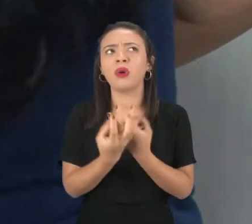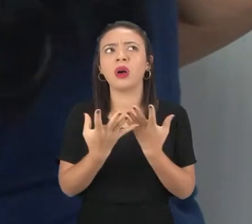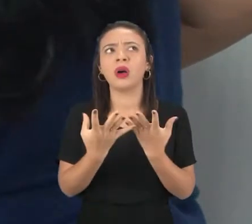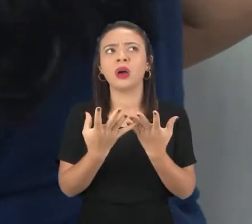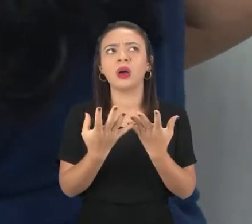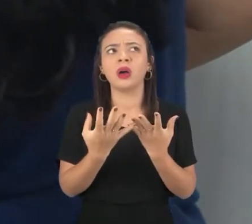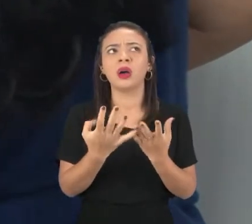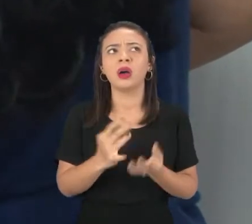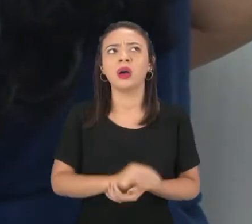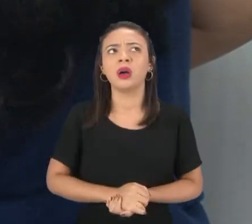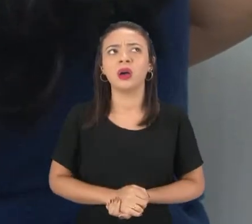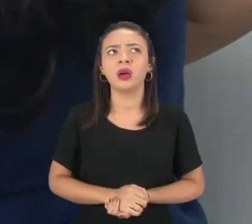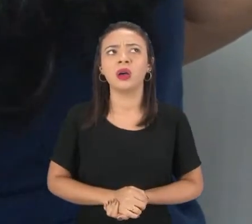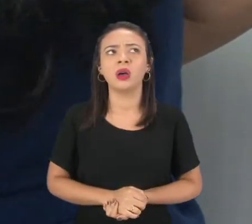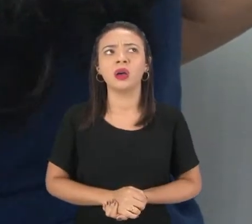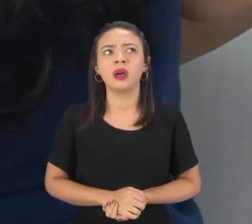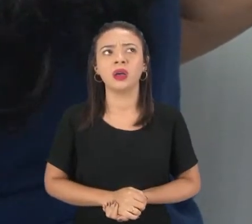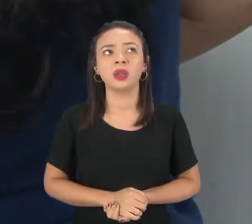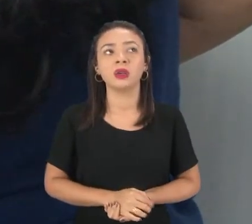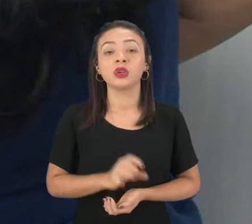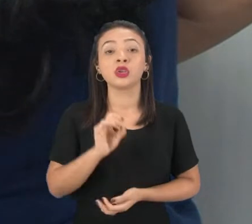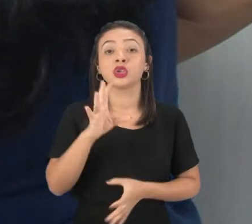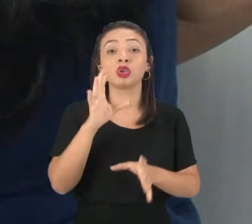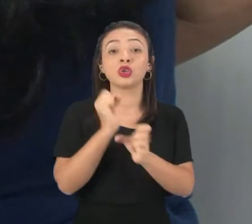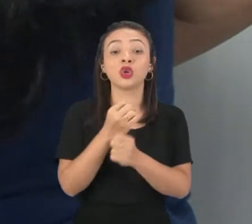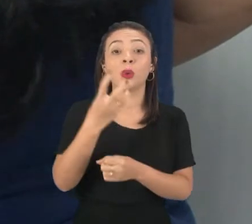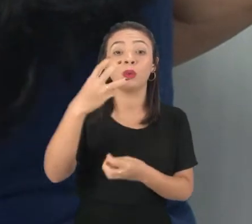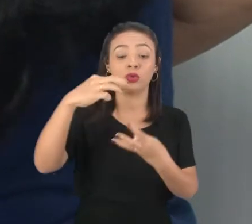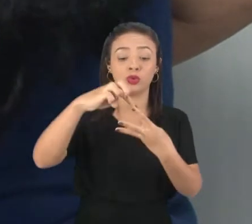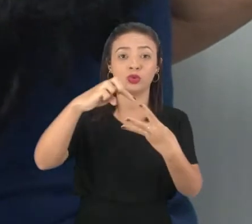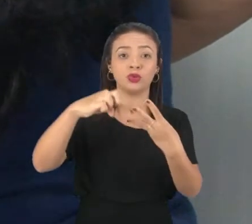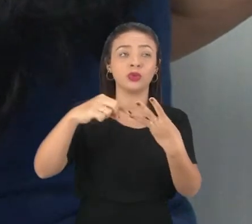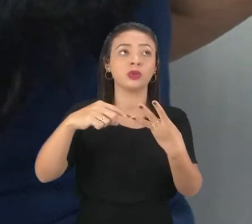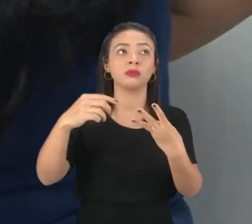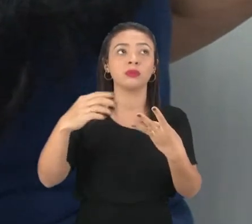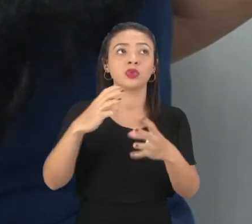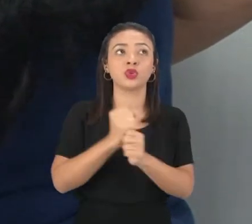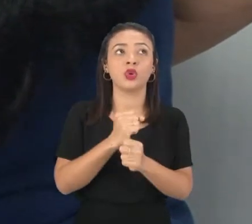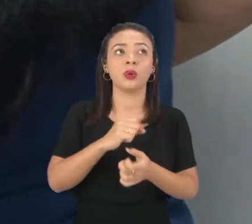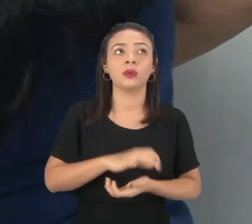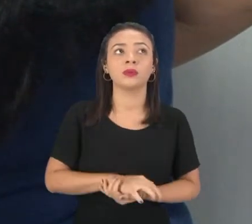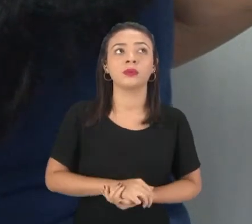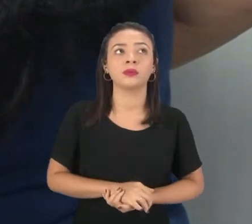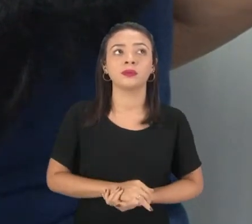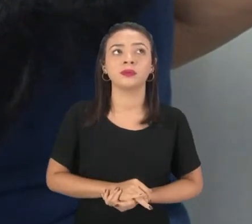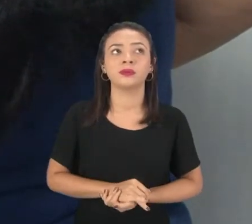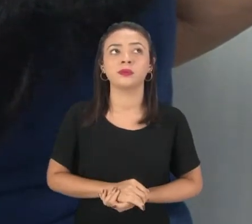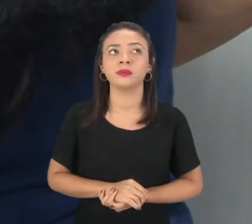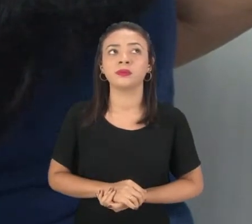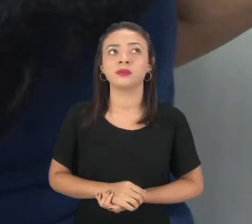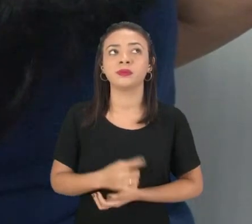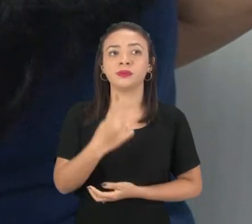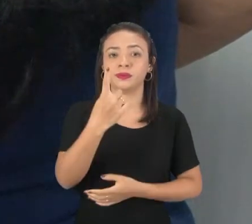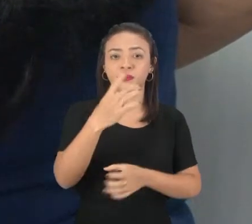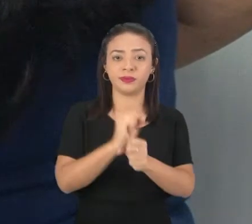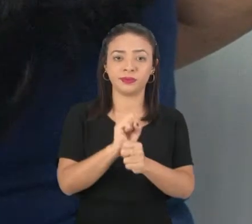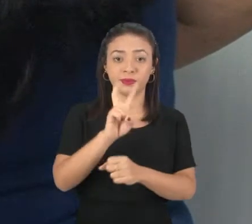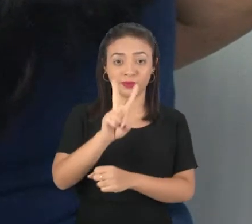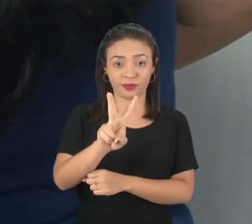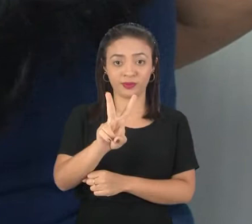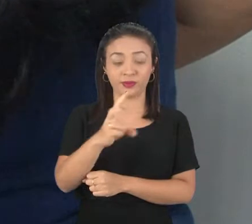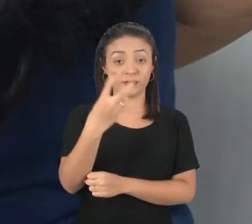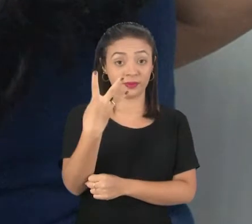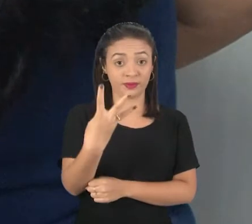juntando Rosa Margarida e cravo você só de sono esteja agora e confirmou cravo Margarida Rosa um